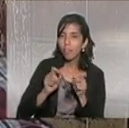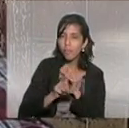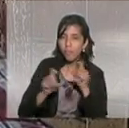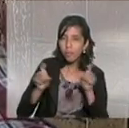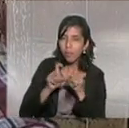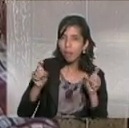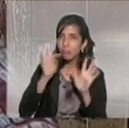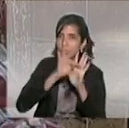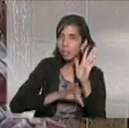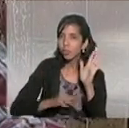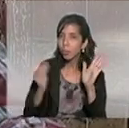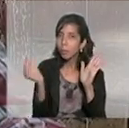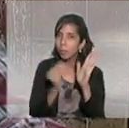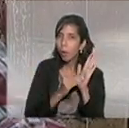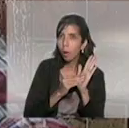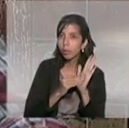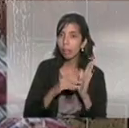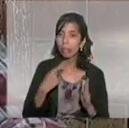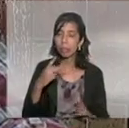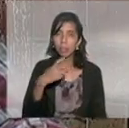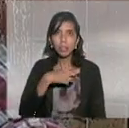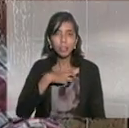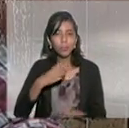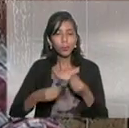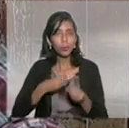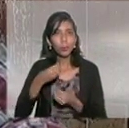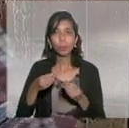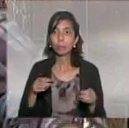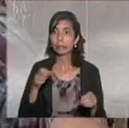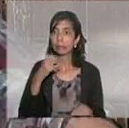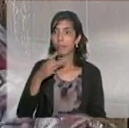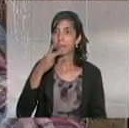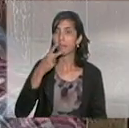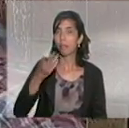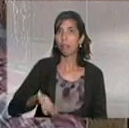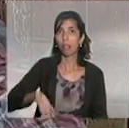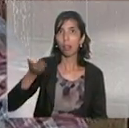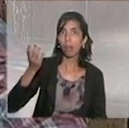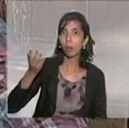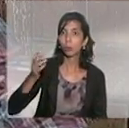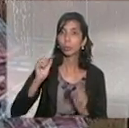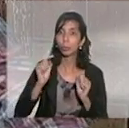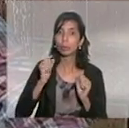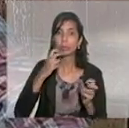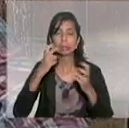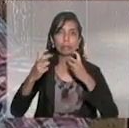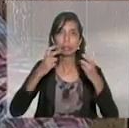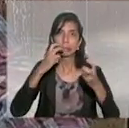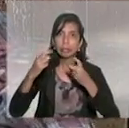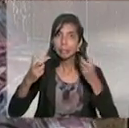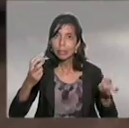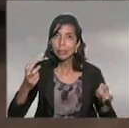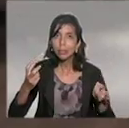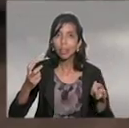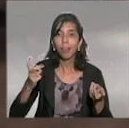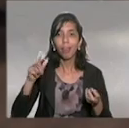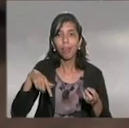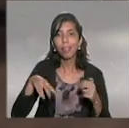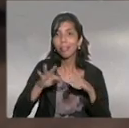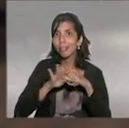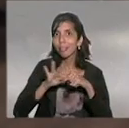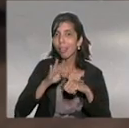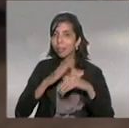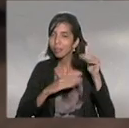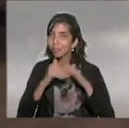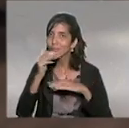a frase de uma maneira, que energia eu tenho que colocar nela para chegar nesse determinado ponto. Se eu começar a falar muito alto aqui, eu vou chegar gritando, não vou dar... Aí